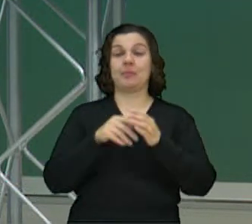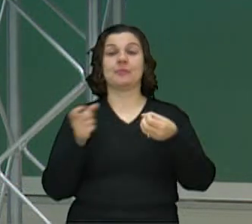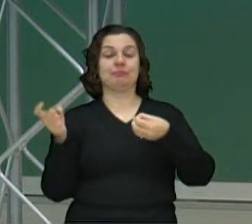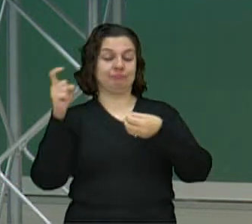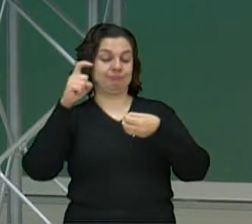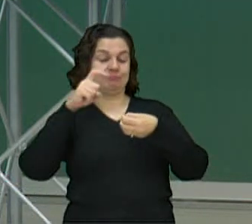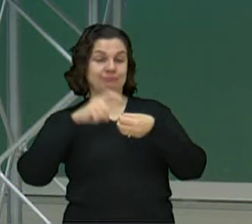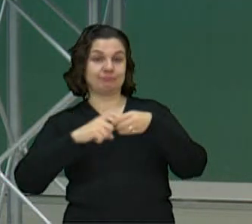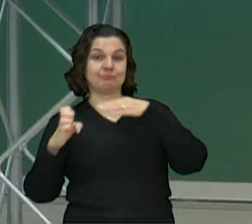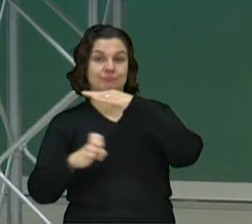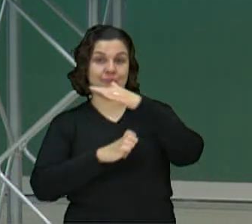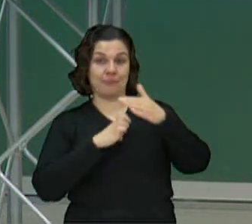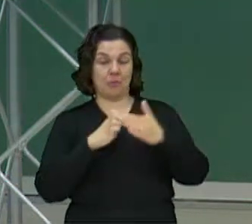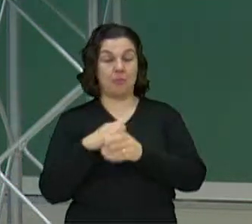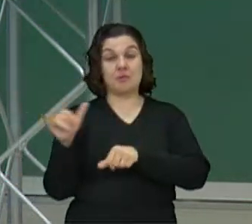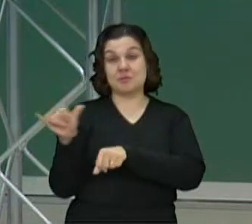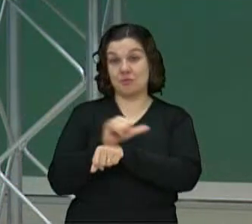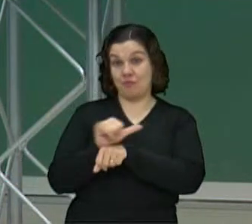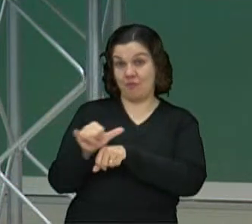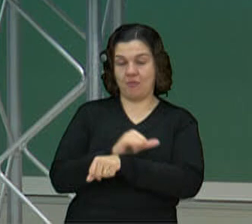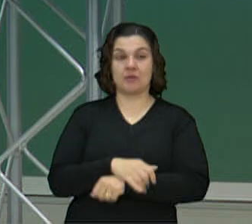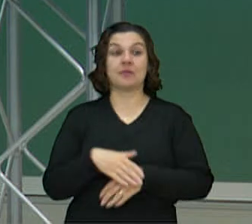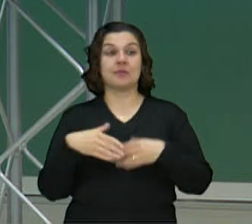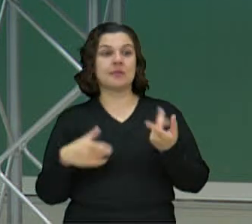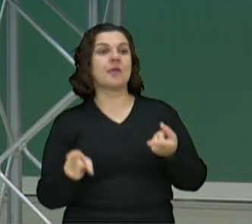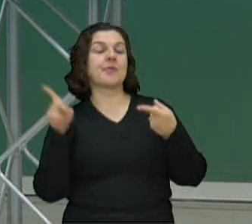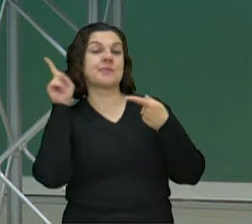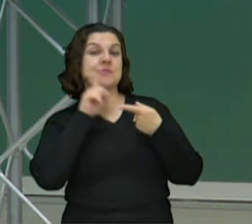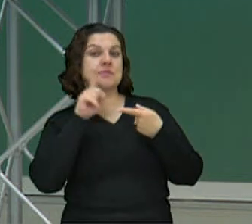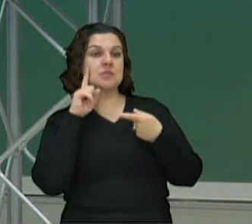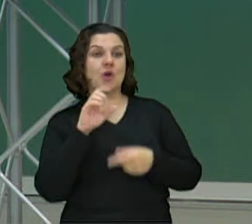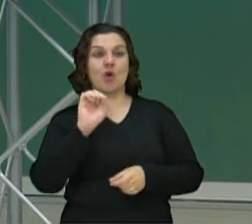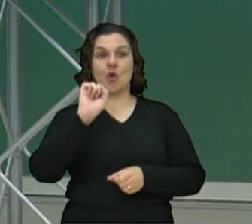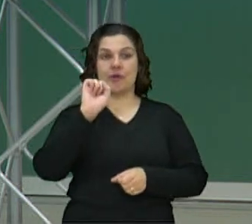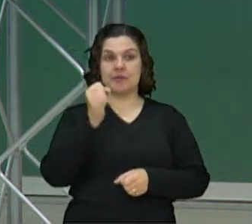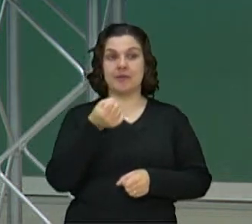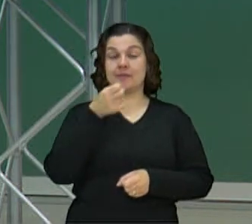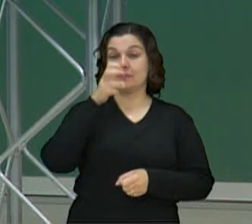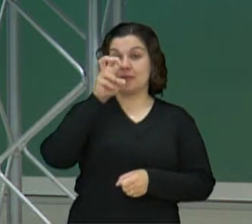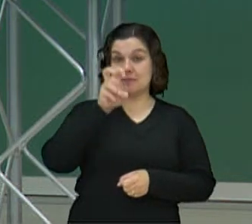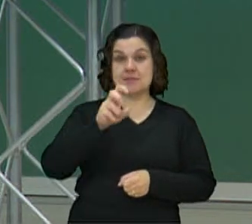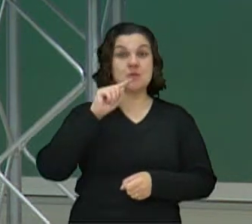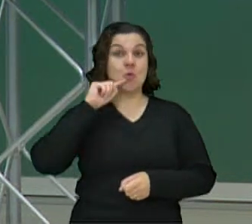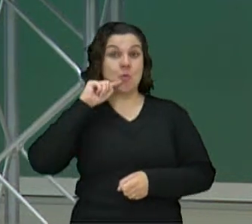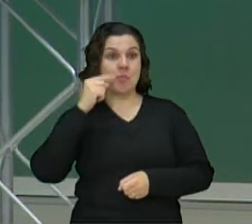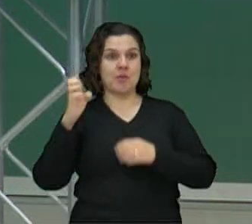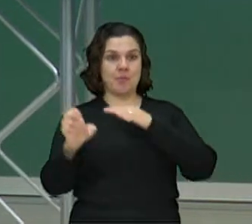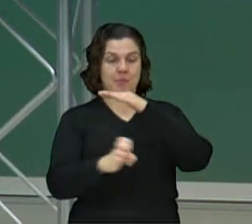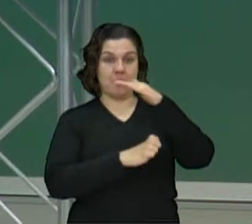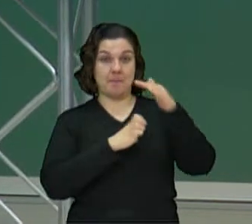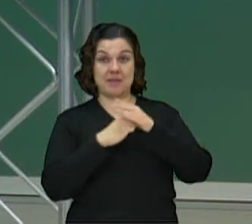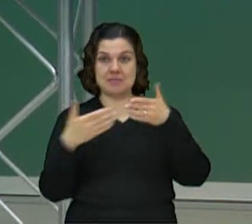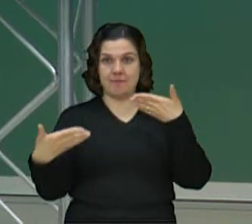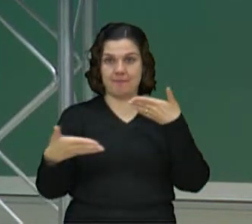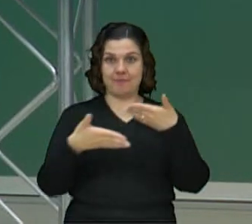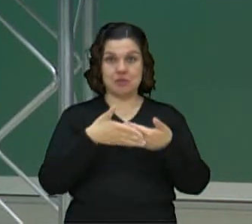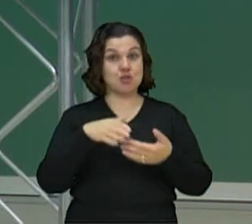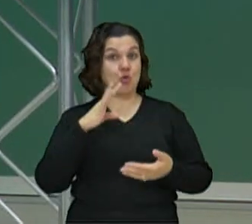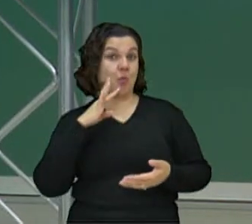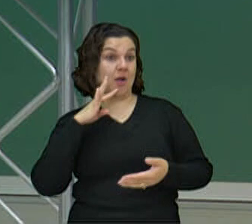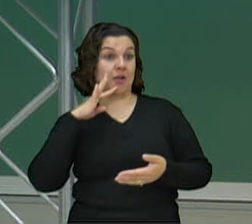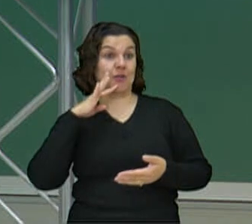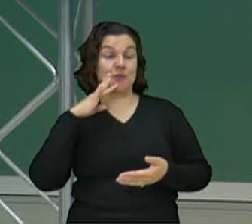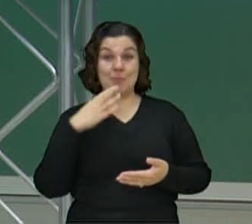York. Só nos Estados Unidos, 85 mil empresas fecharam e 4 mil